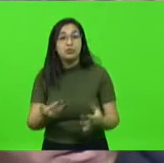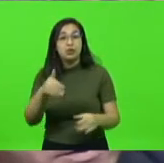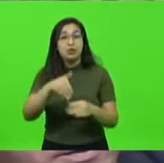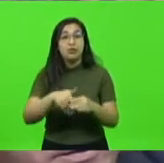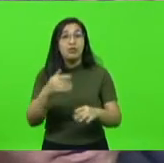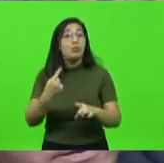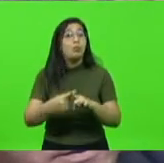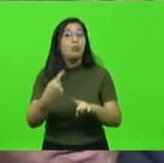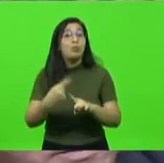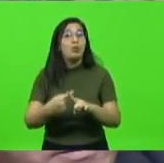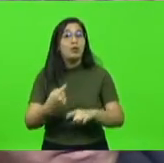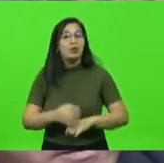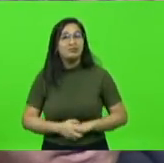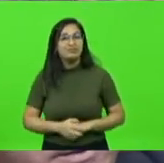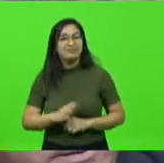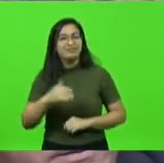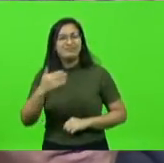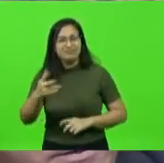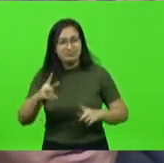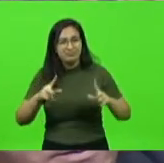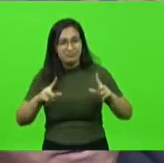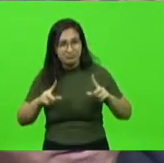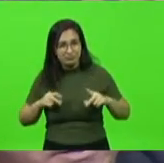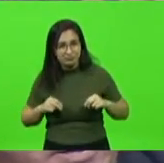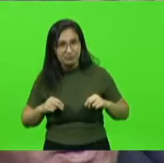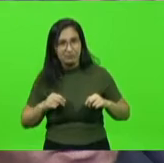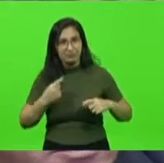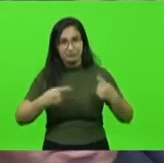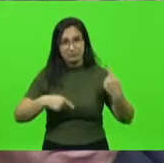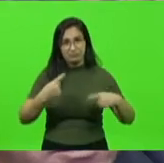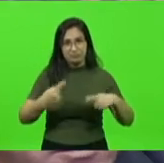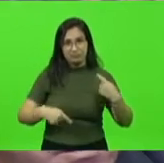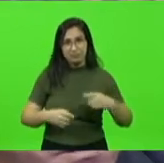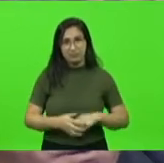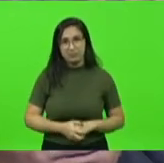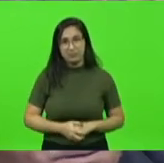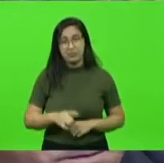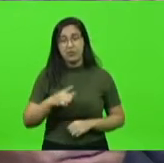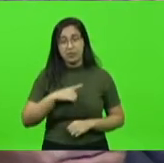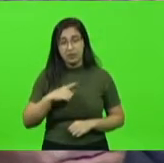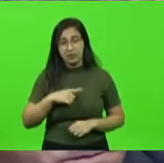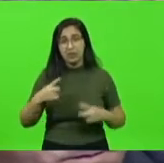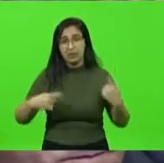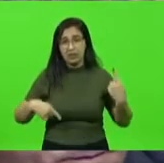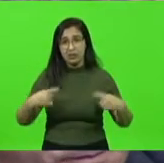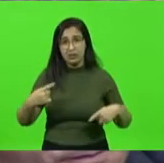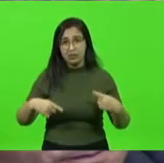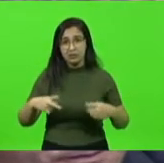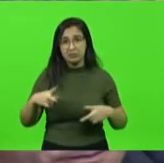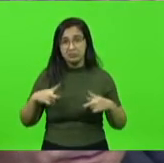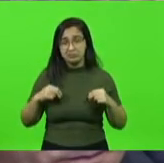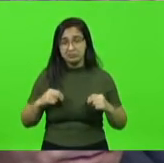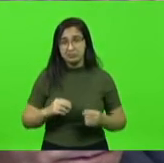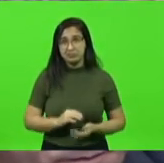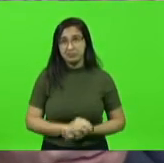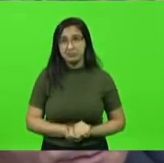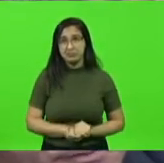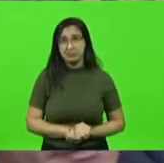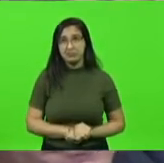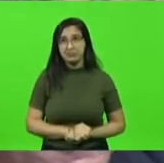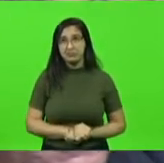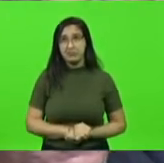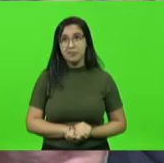O mérito nós vamos discutir depois, se aprovado for. Que existe mérito, meu Deus do céu. falar